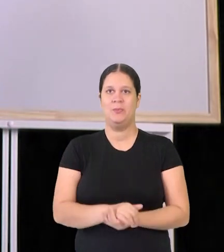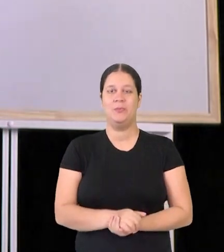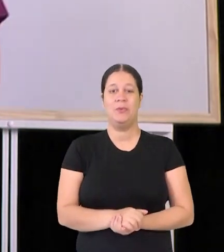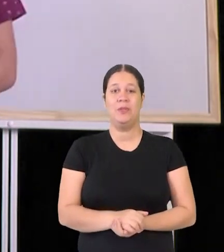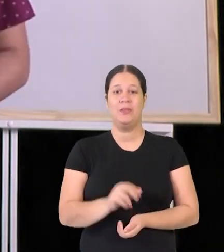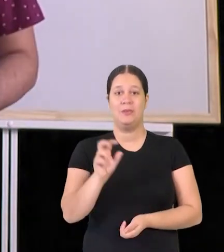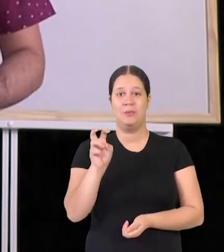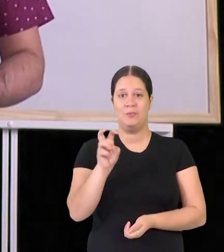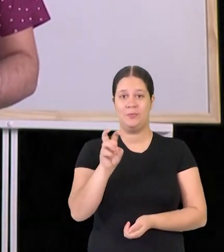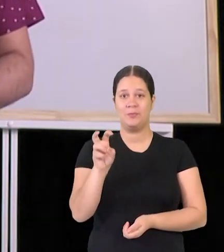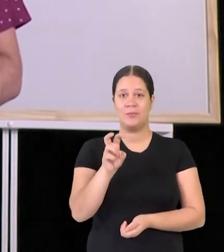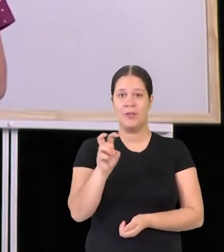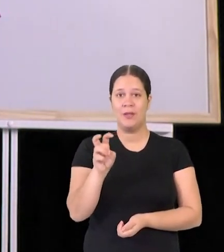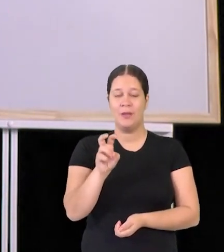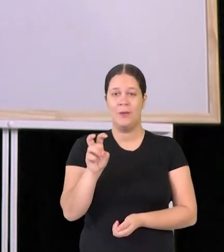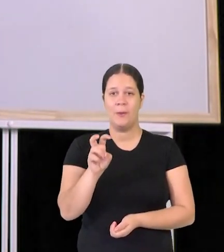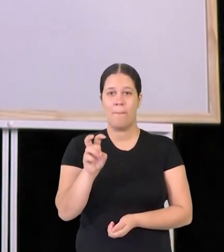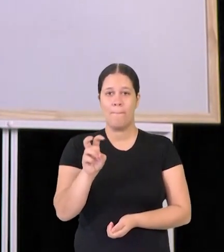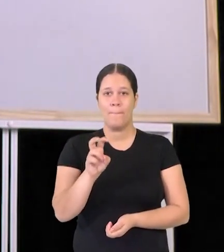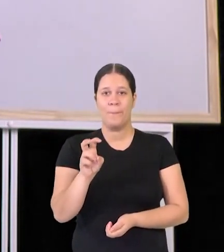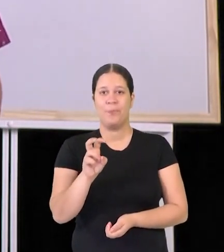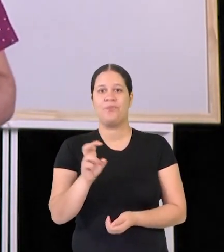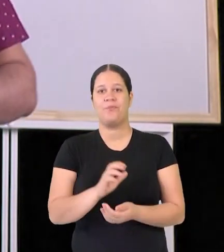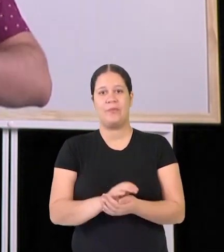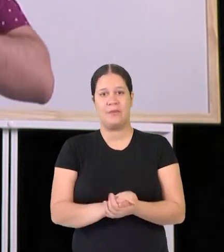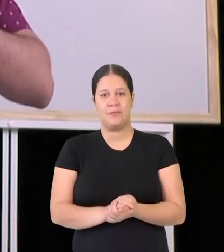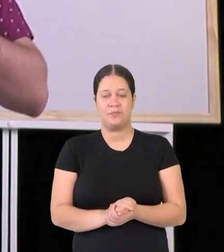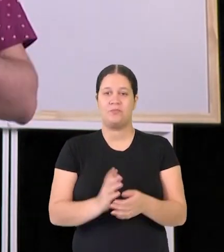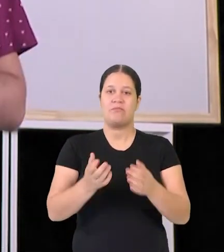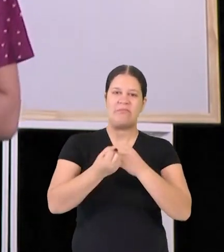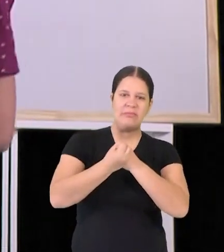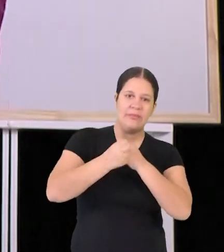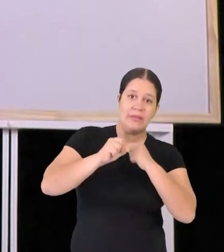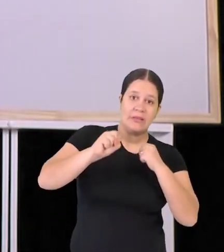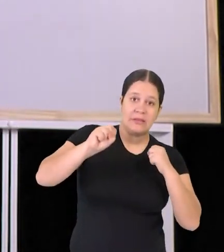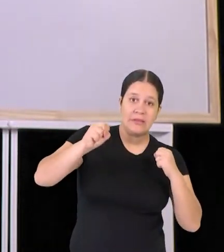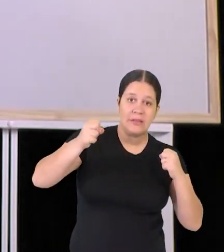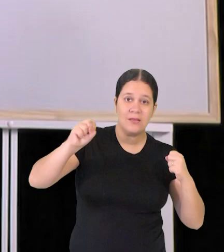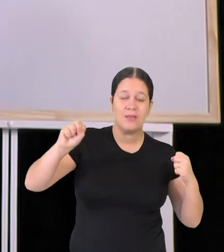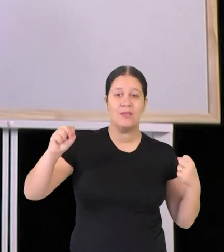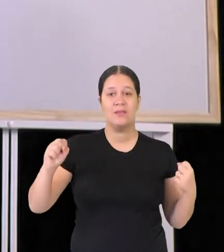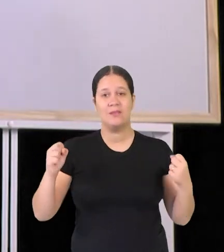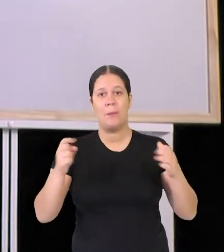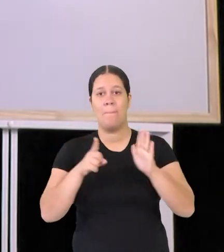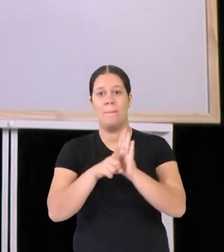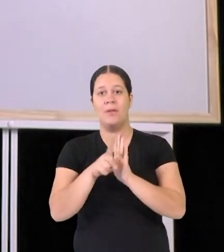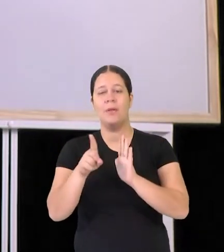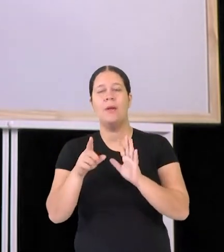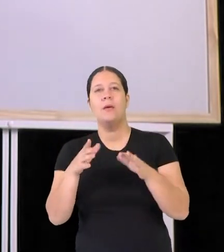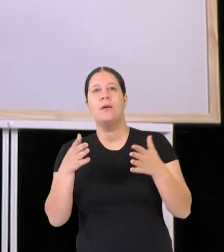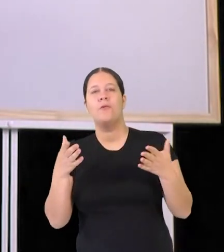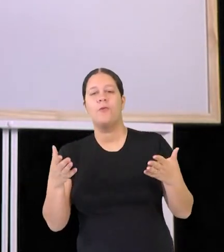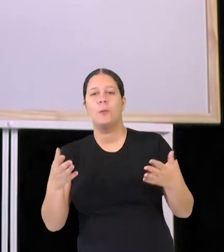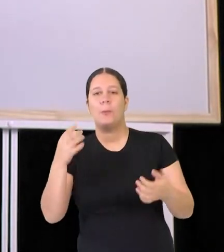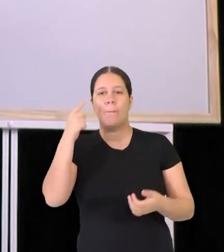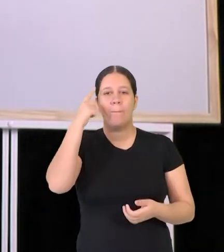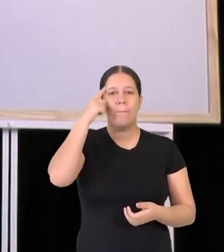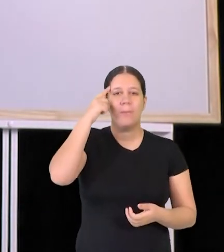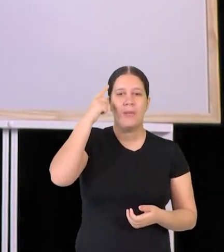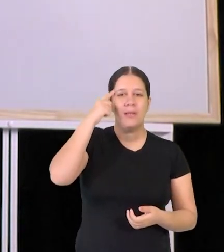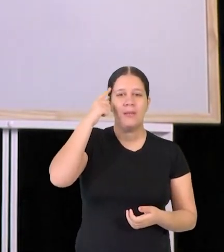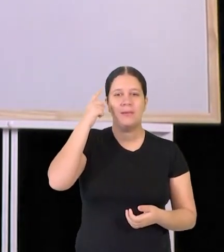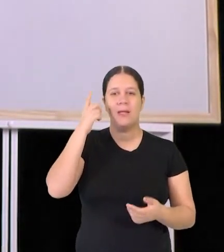aí, essa questão, ela é imensa, né? O seu enunciado é imenso, mas vamos pensar que ela